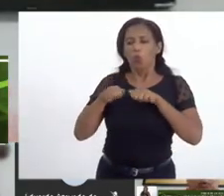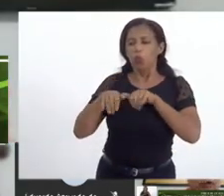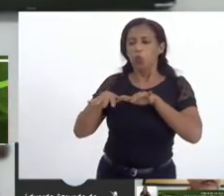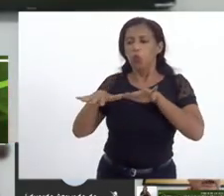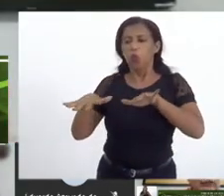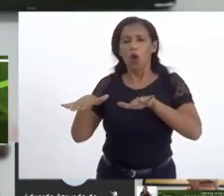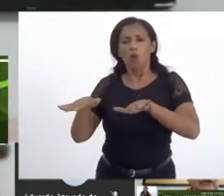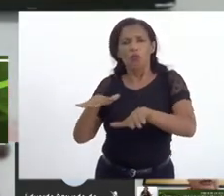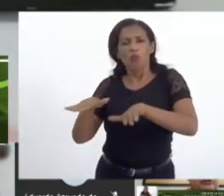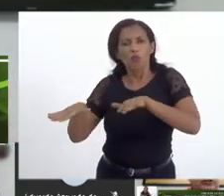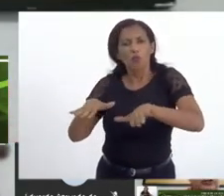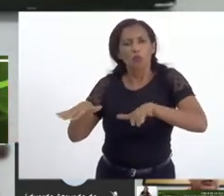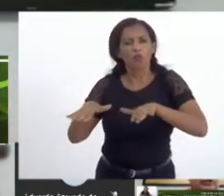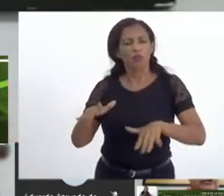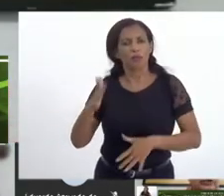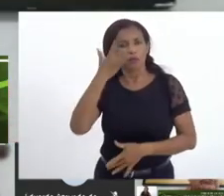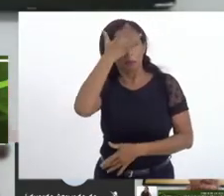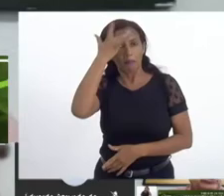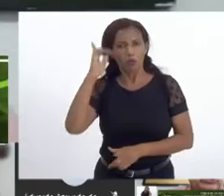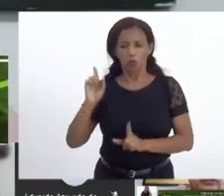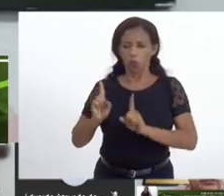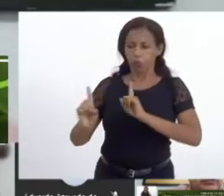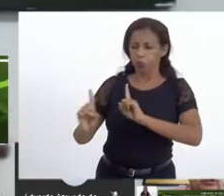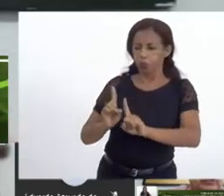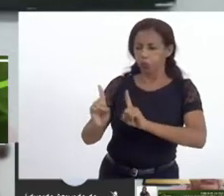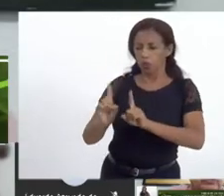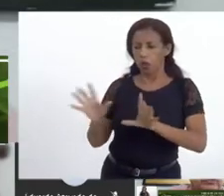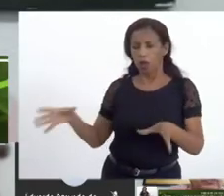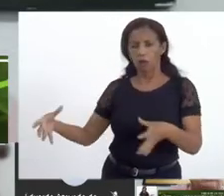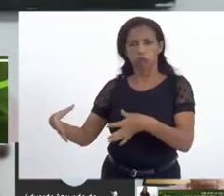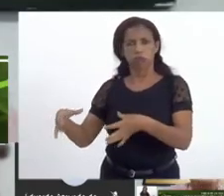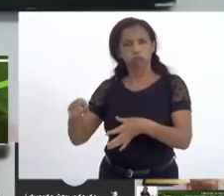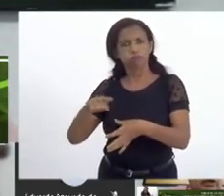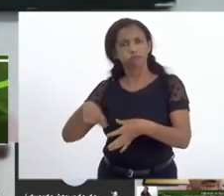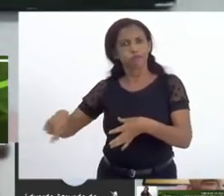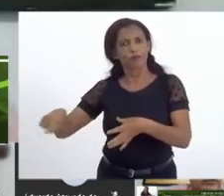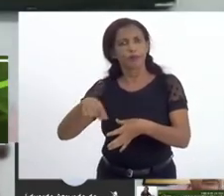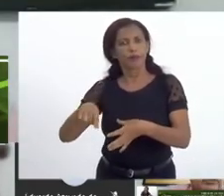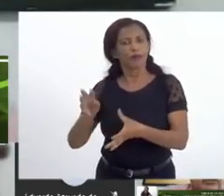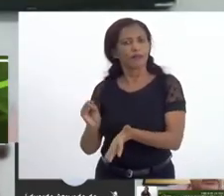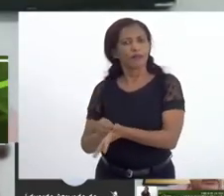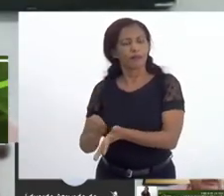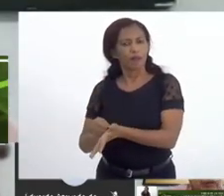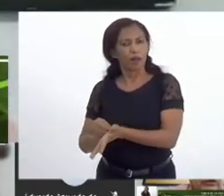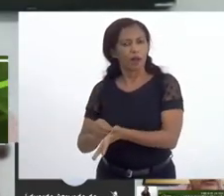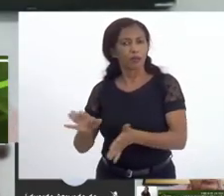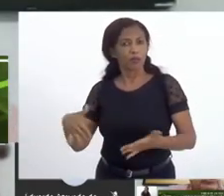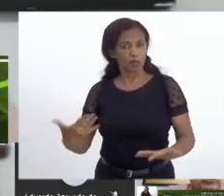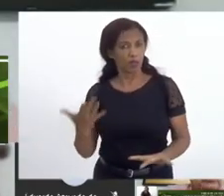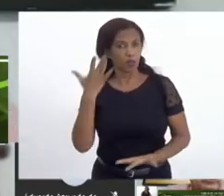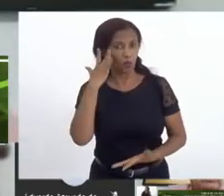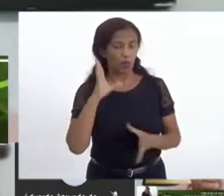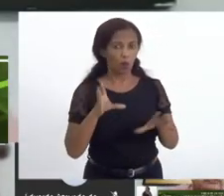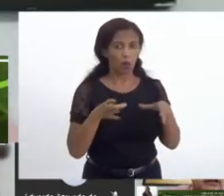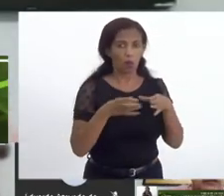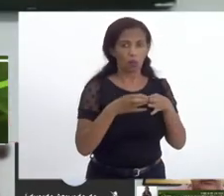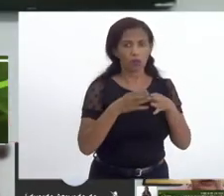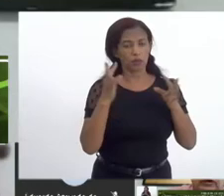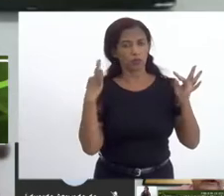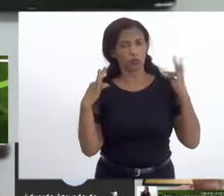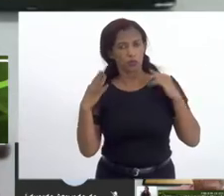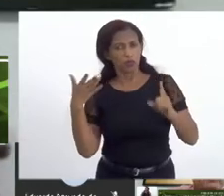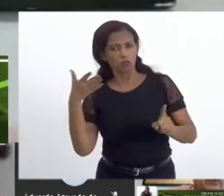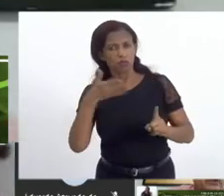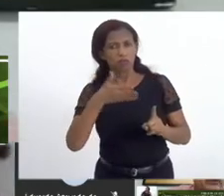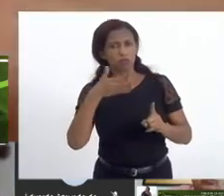o movimento dessas pessoas nos territórios, né? Então, acho que a Comissão de Turismo, ela já